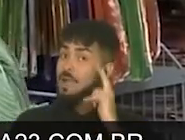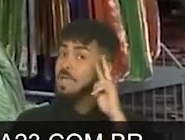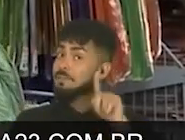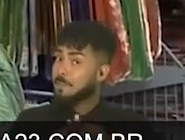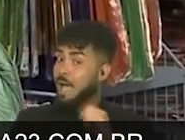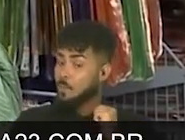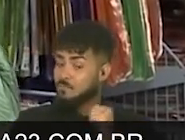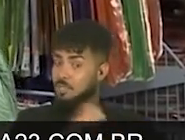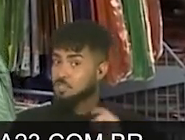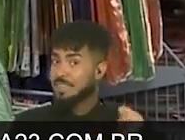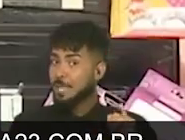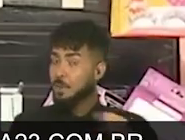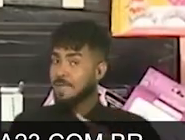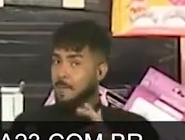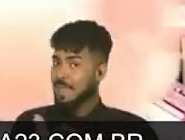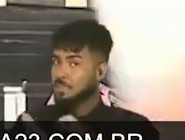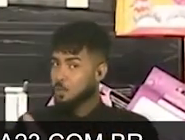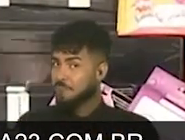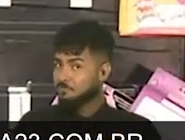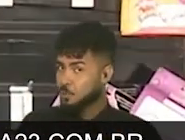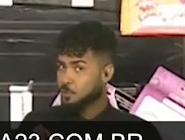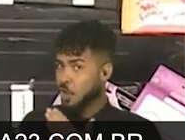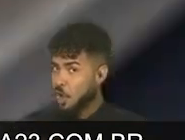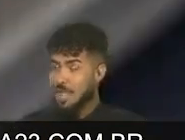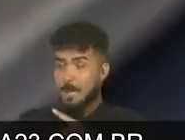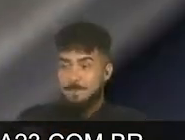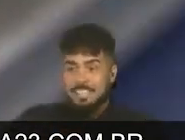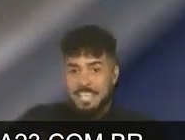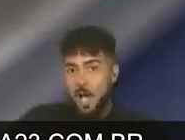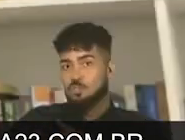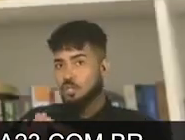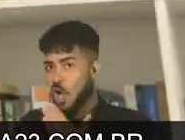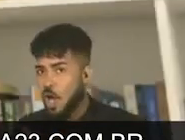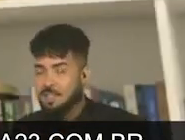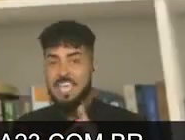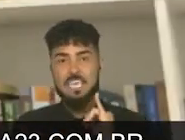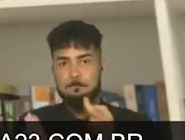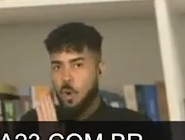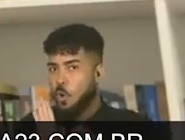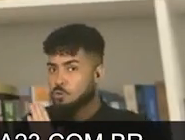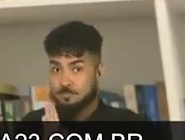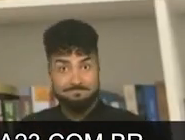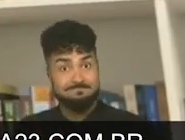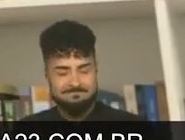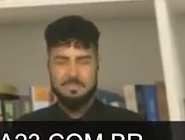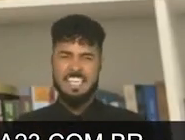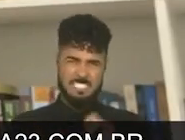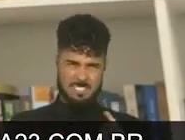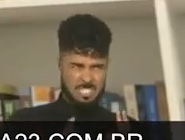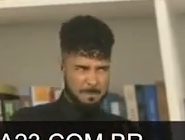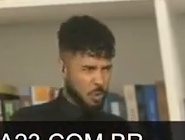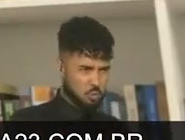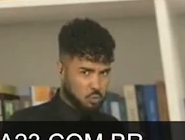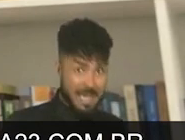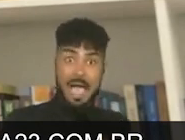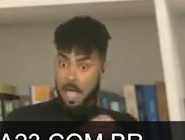do próximo ano, como matrícula e material escolar e impostos. Quem estiver com a vida em dia já pode pensar, quem sabe, em